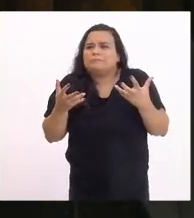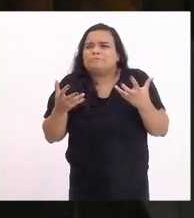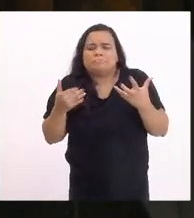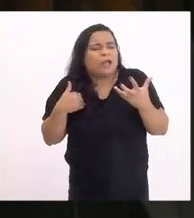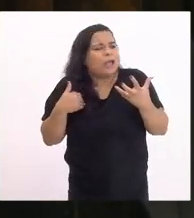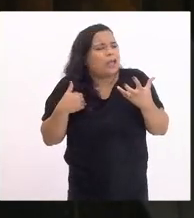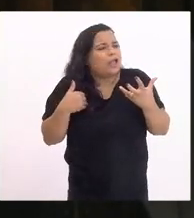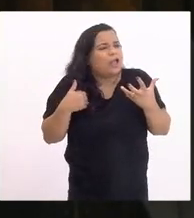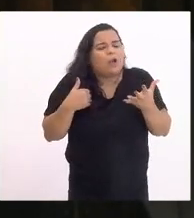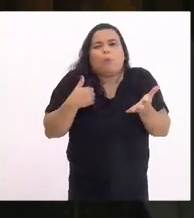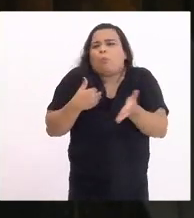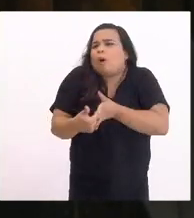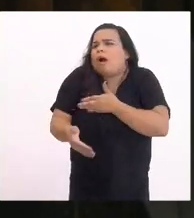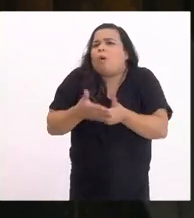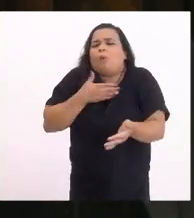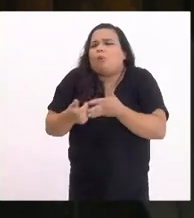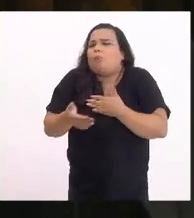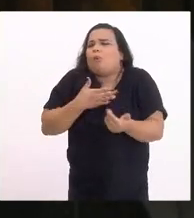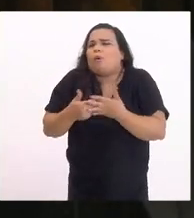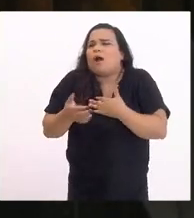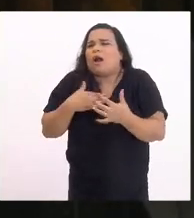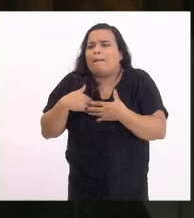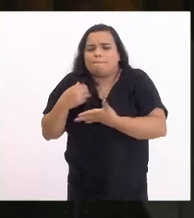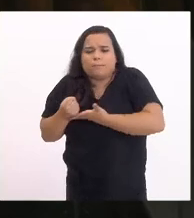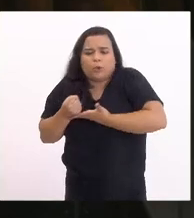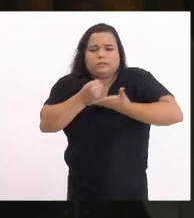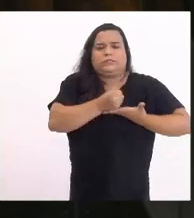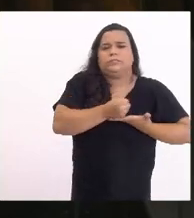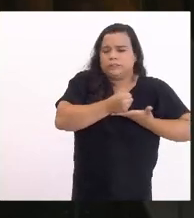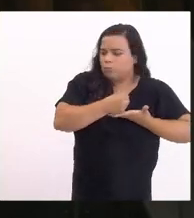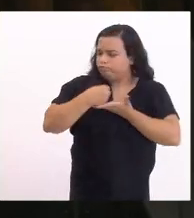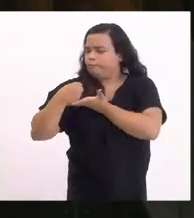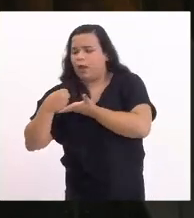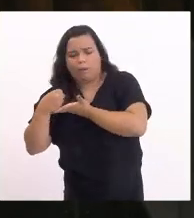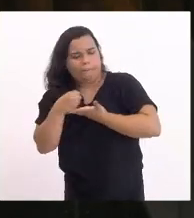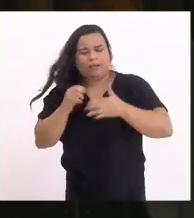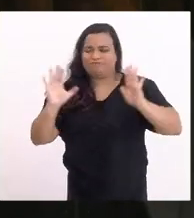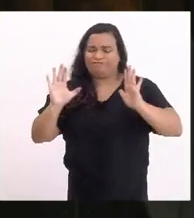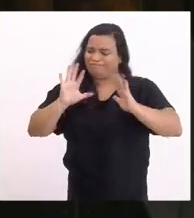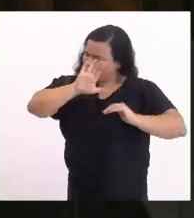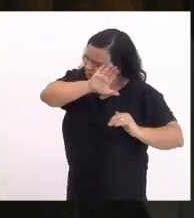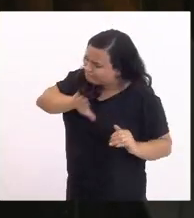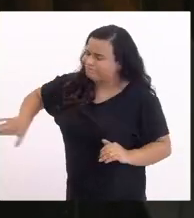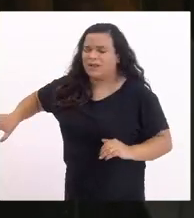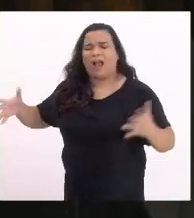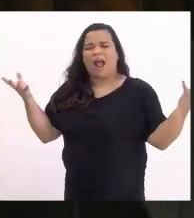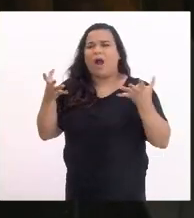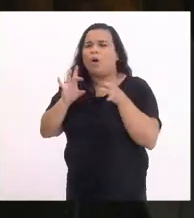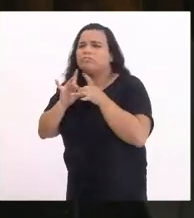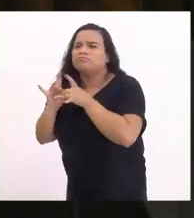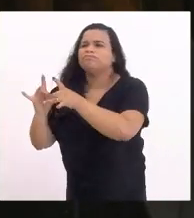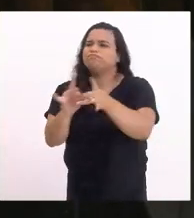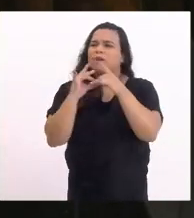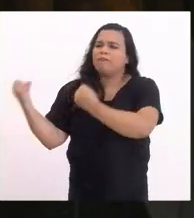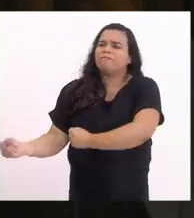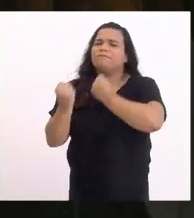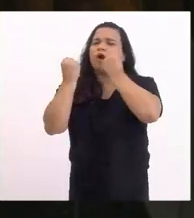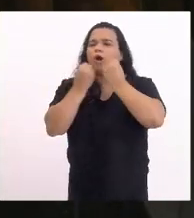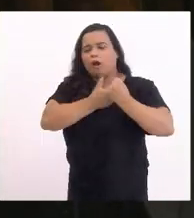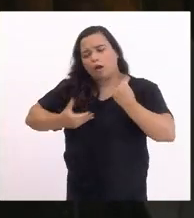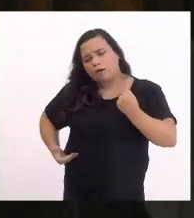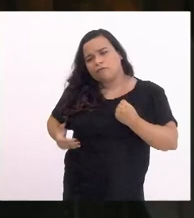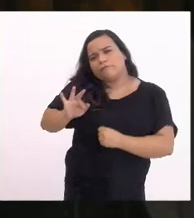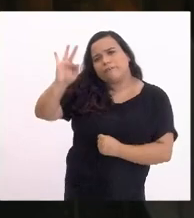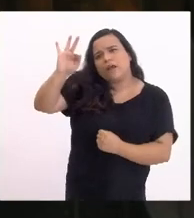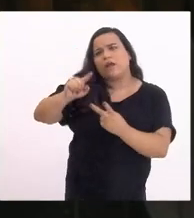for, de posição. Precisamos unir força, governo federal, governo